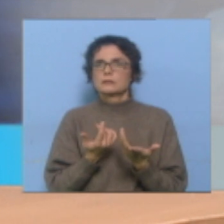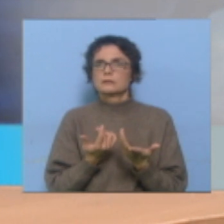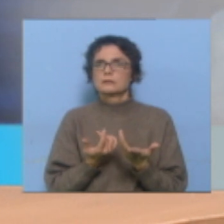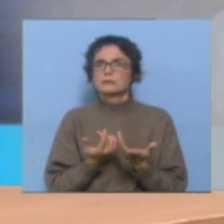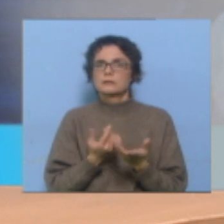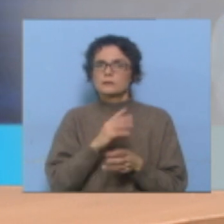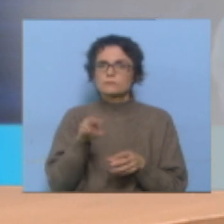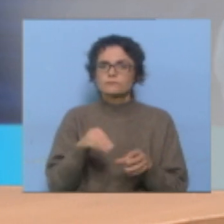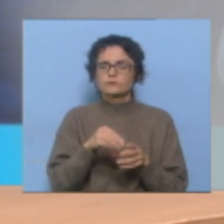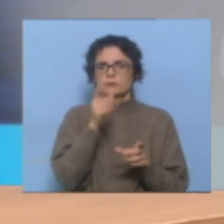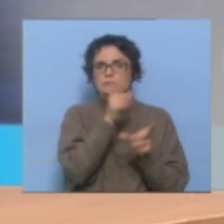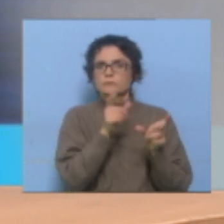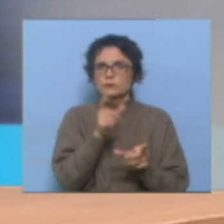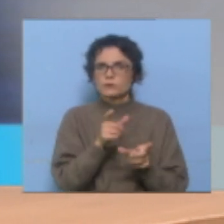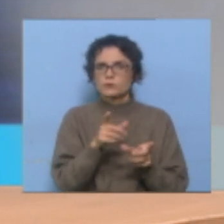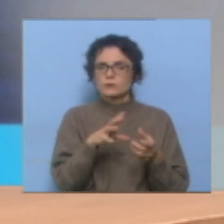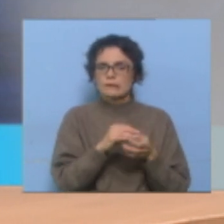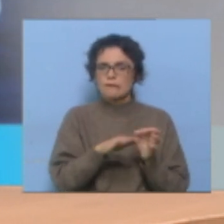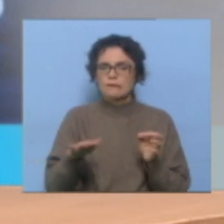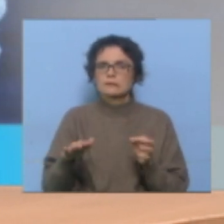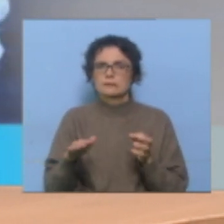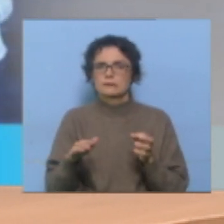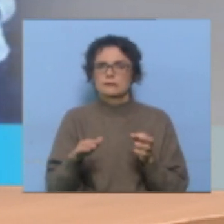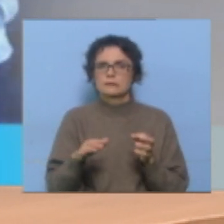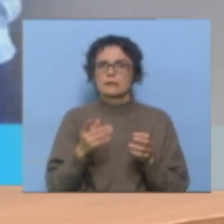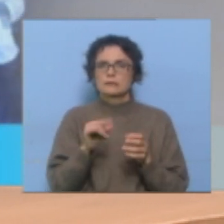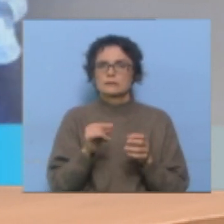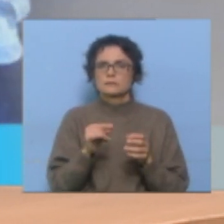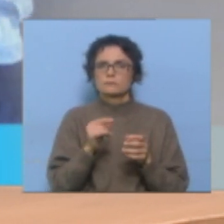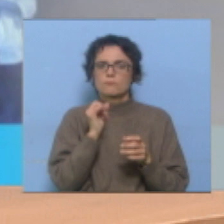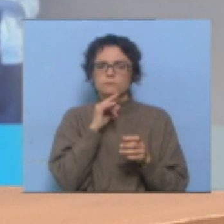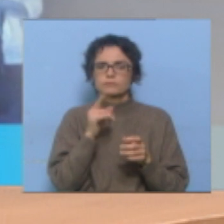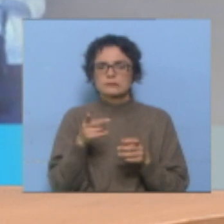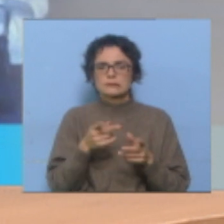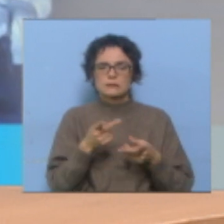cientificamente preparada fazer essa análise, e ela